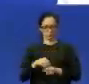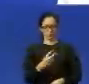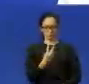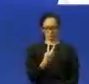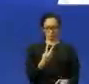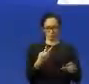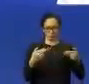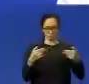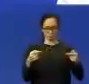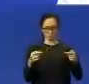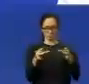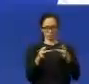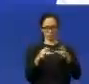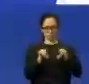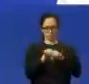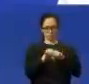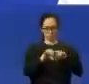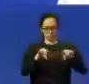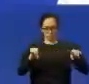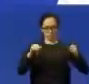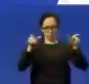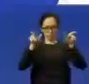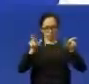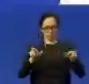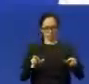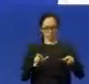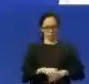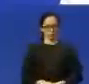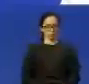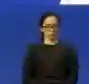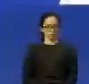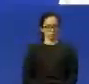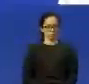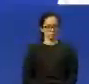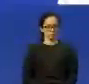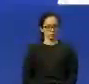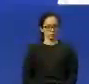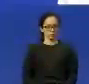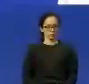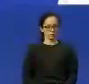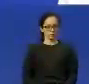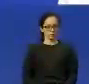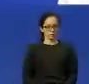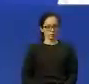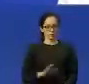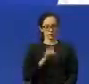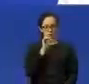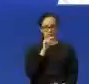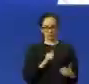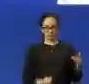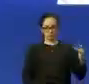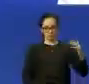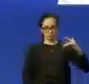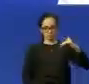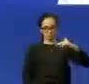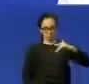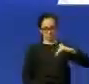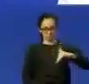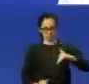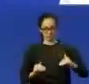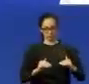ligado, no caso, por canos, né? É um cano de entrada e um cano que liga os 2 reservatórios, né? E a água entra pelo cano de